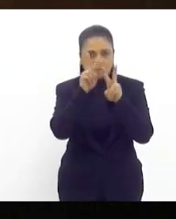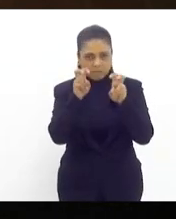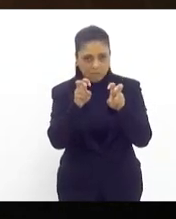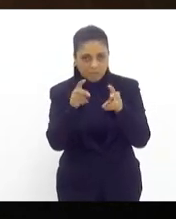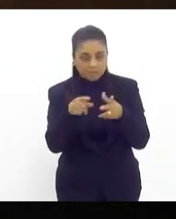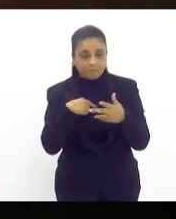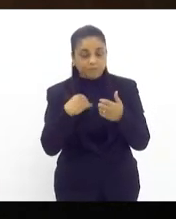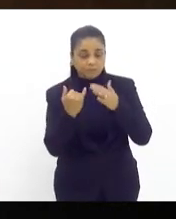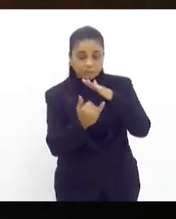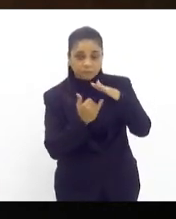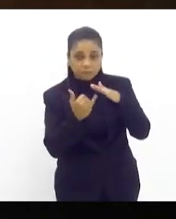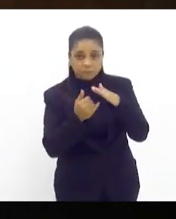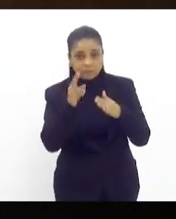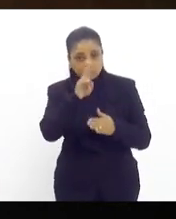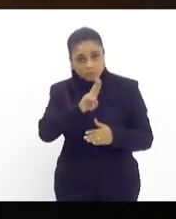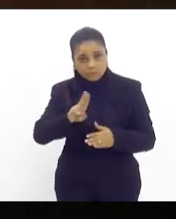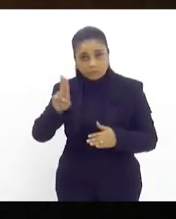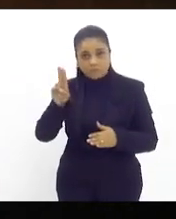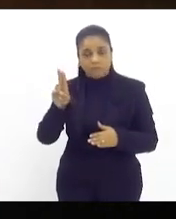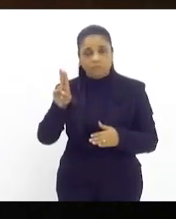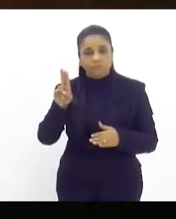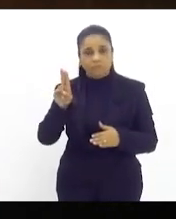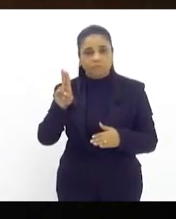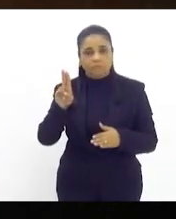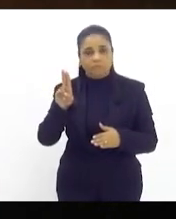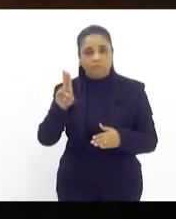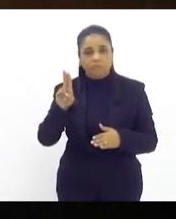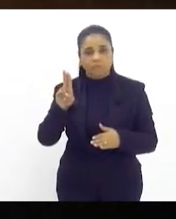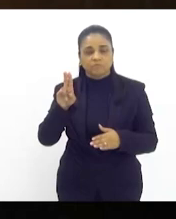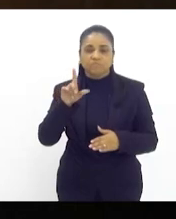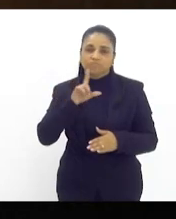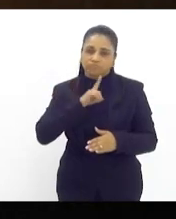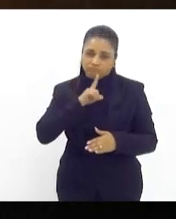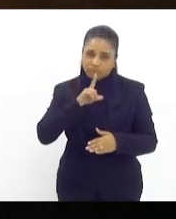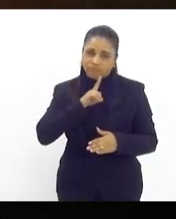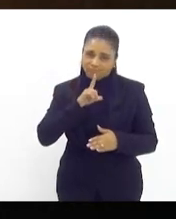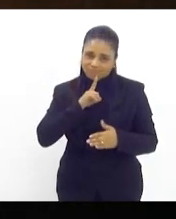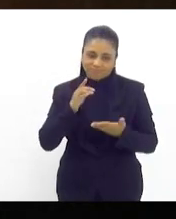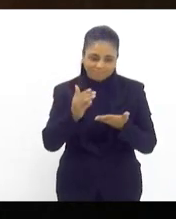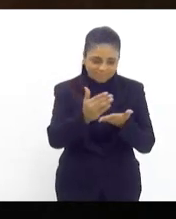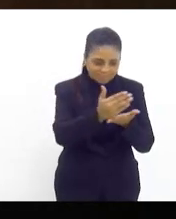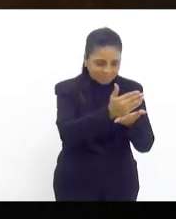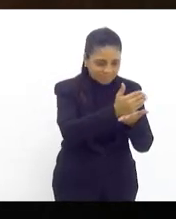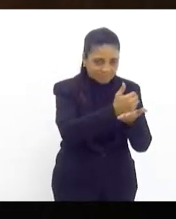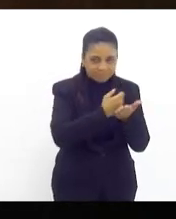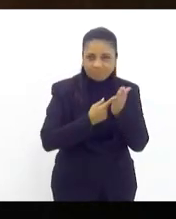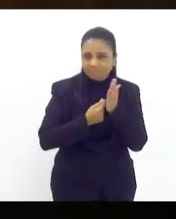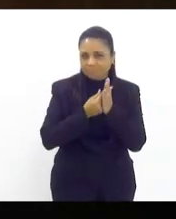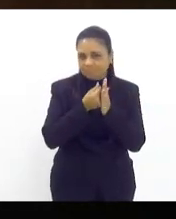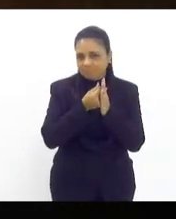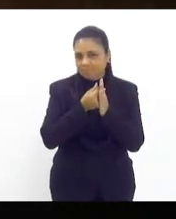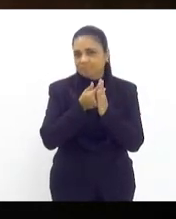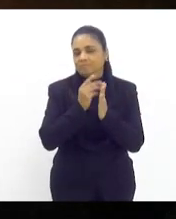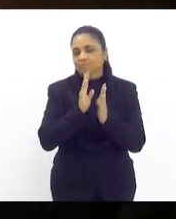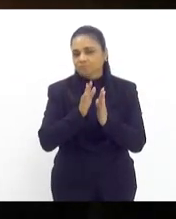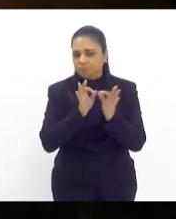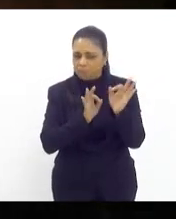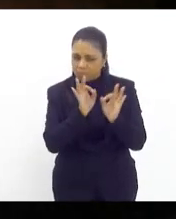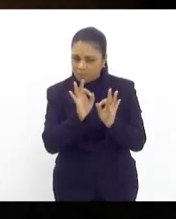instituições as Universidades elas já tem a previsão orçamentária inclusive